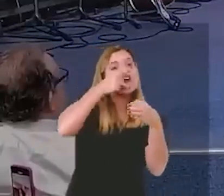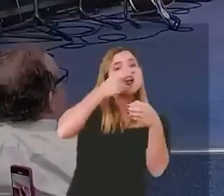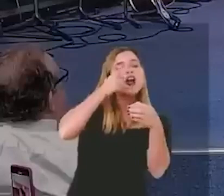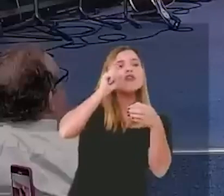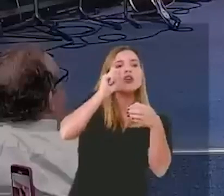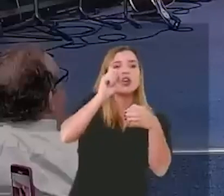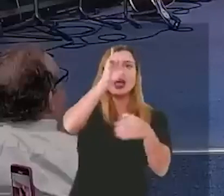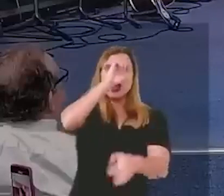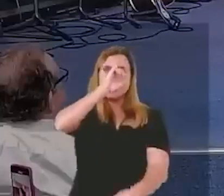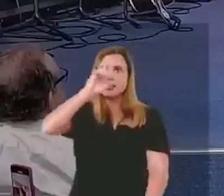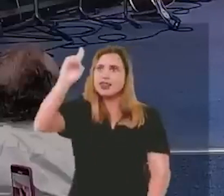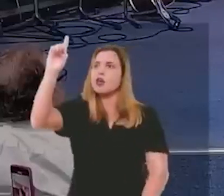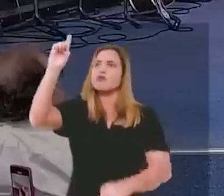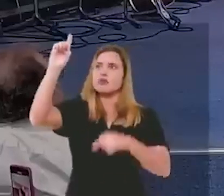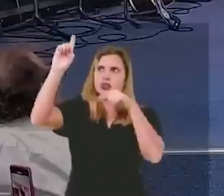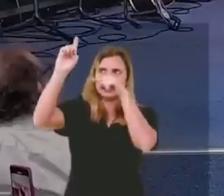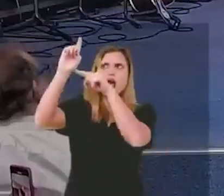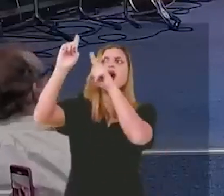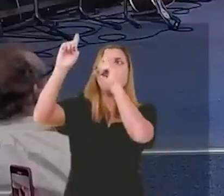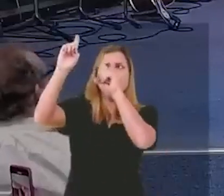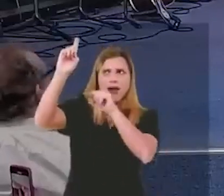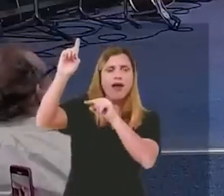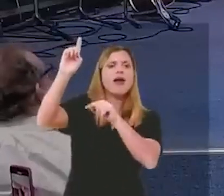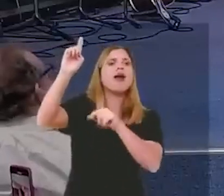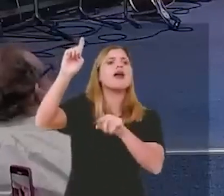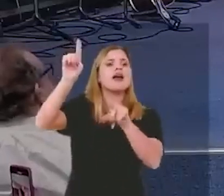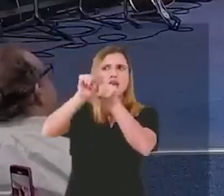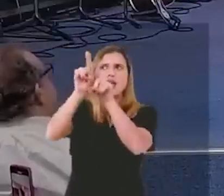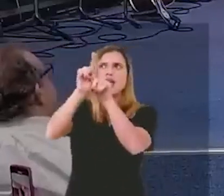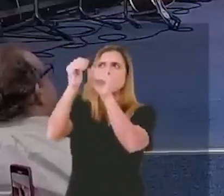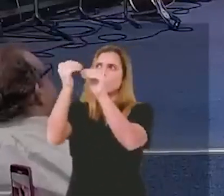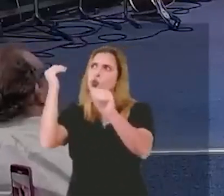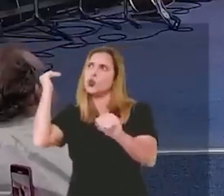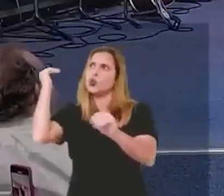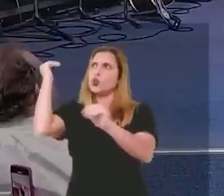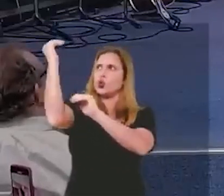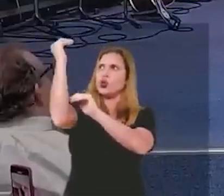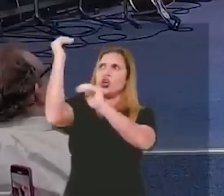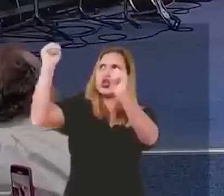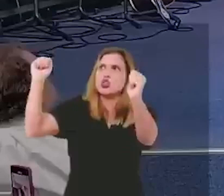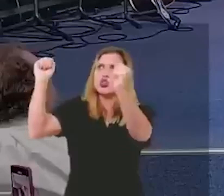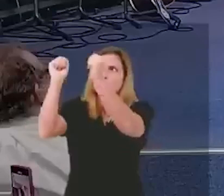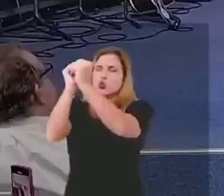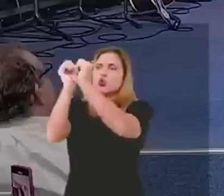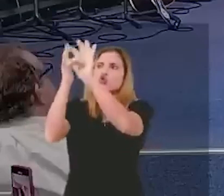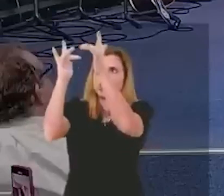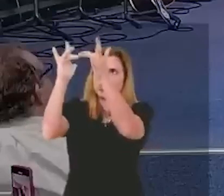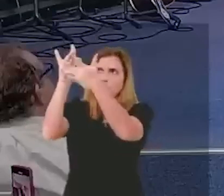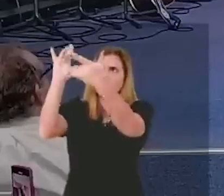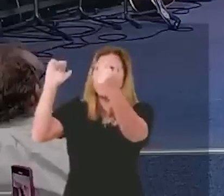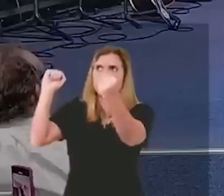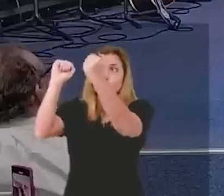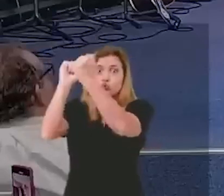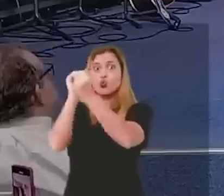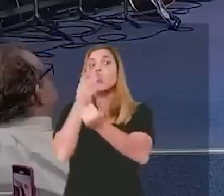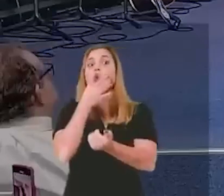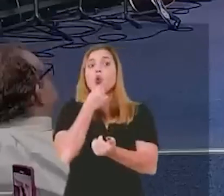Deus, luz de luz, co-igual, co-eterno e consubstancial com o Pai. E ele escreveu um livro,